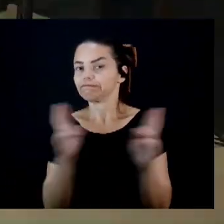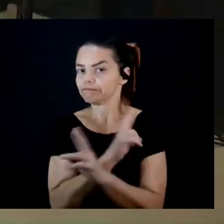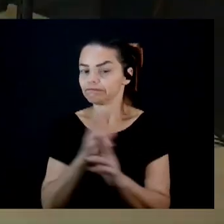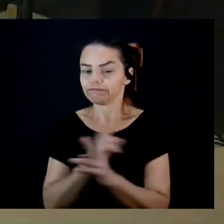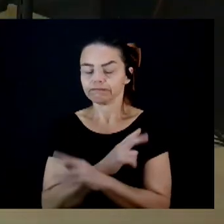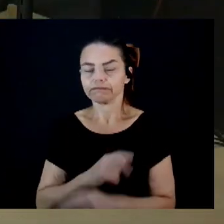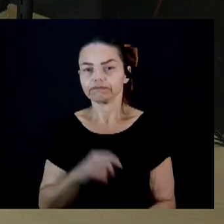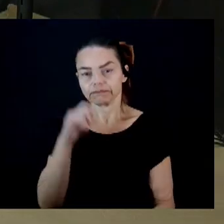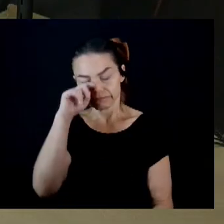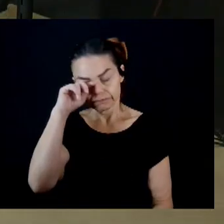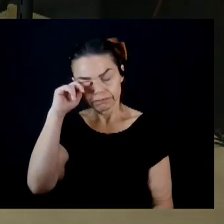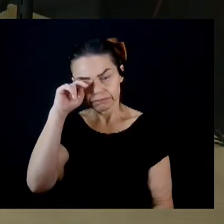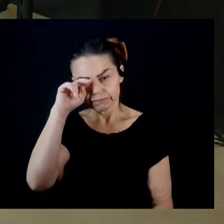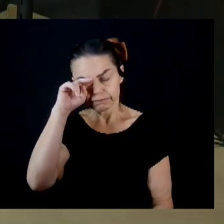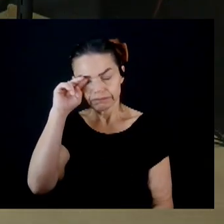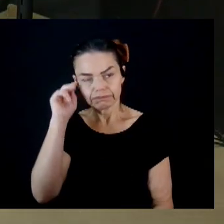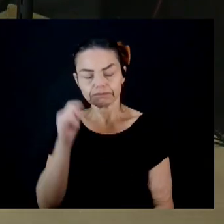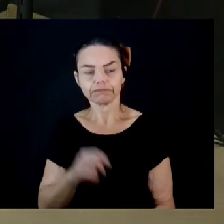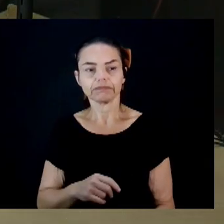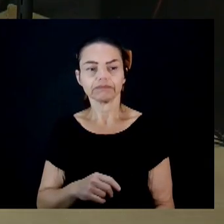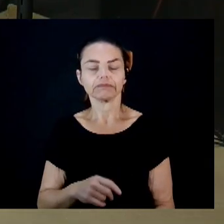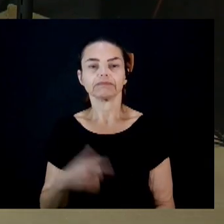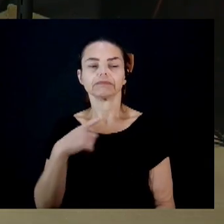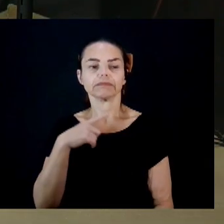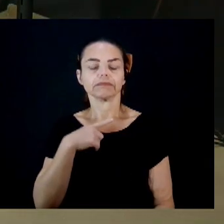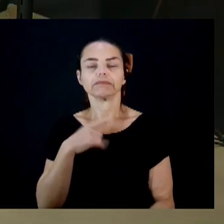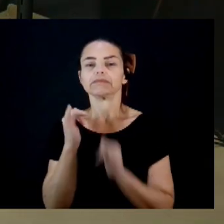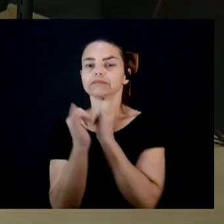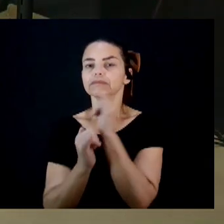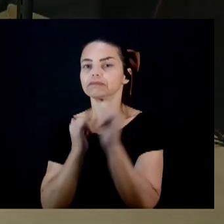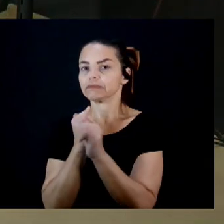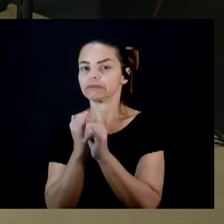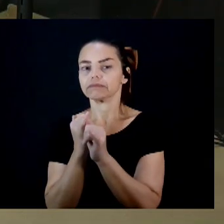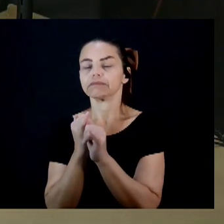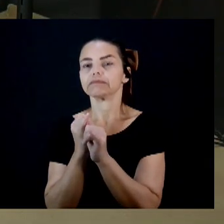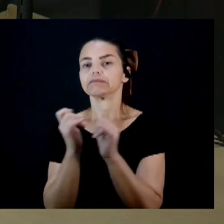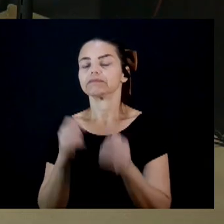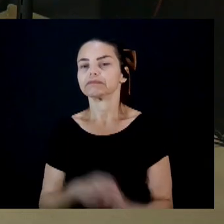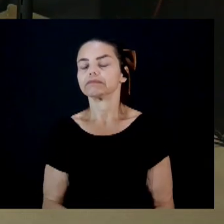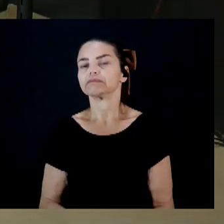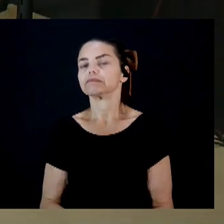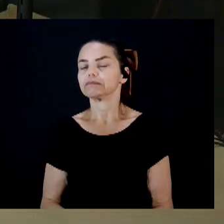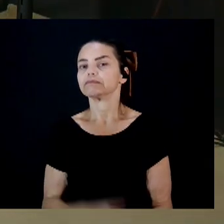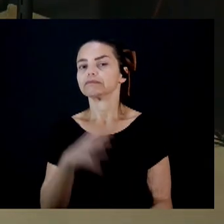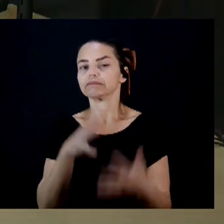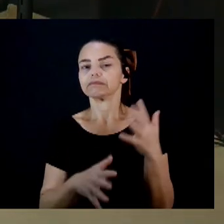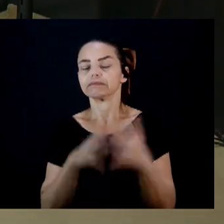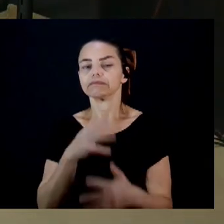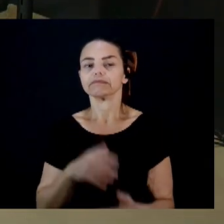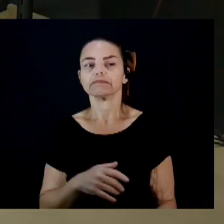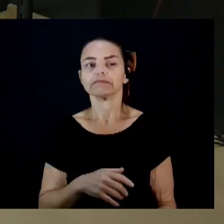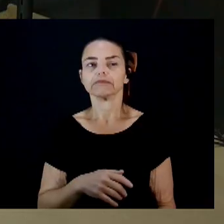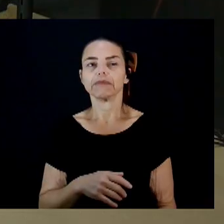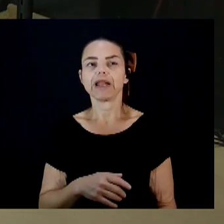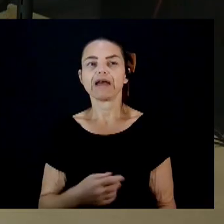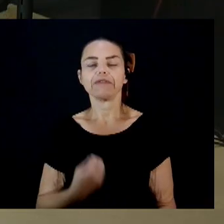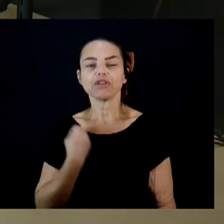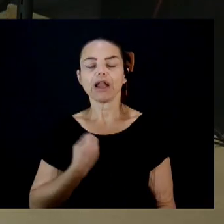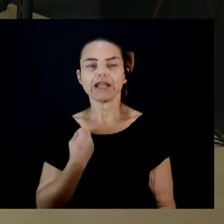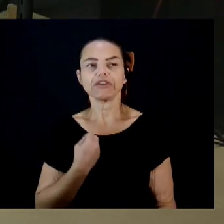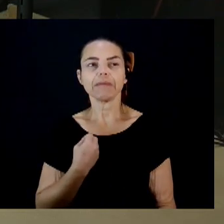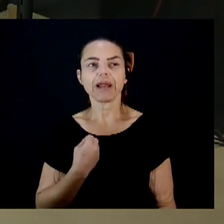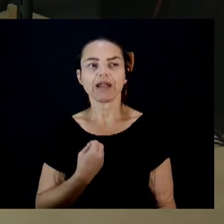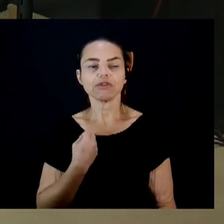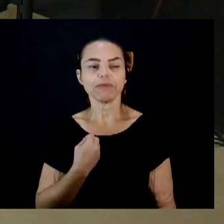só toda do aquela jovem. performance que aparece na internet, ela pode fake. sumir quando ele conhece, Exato. ou até os